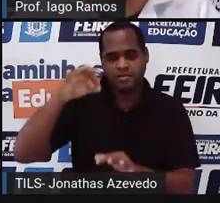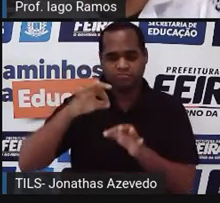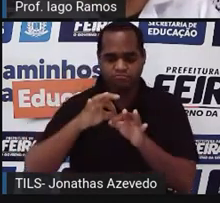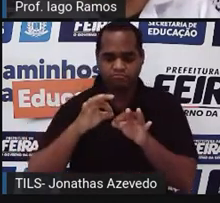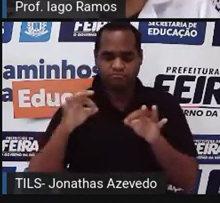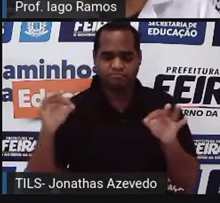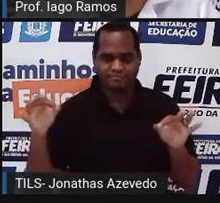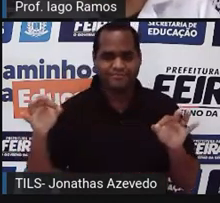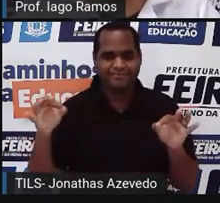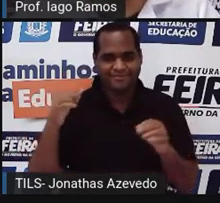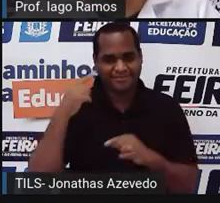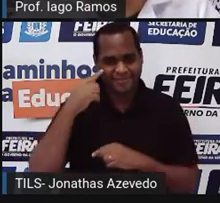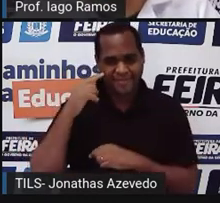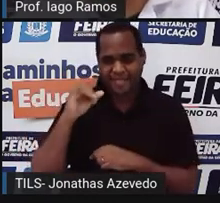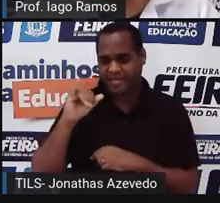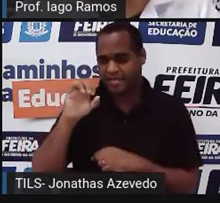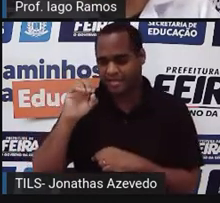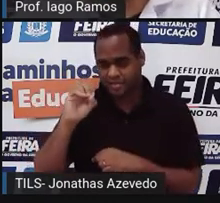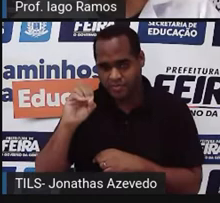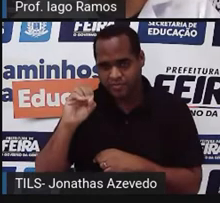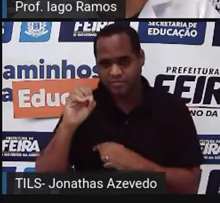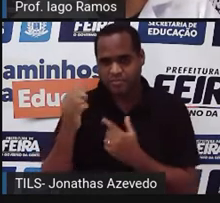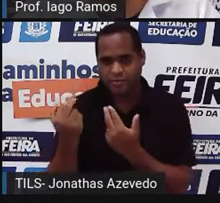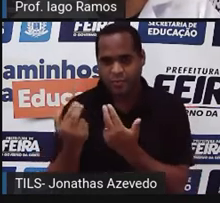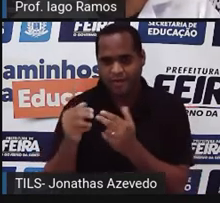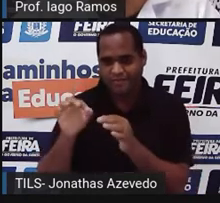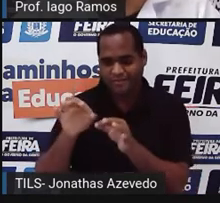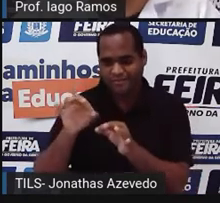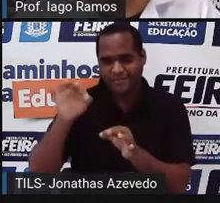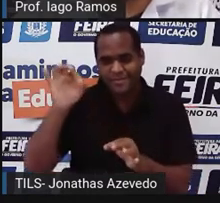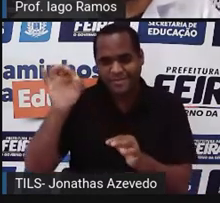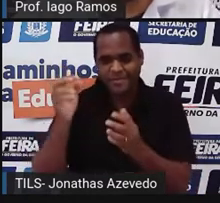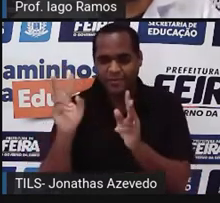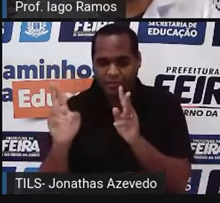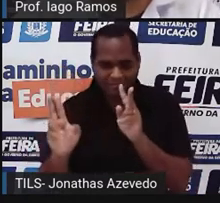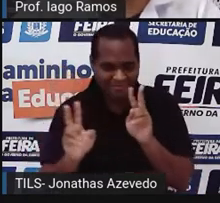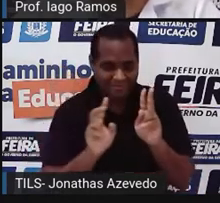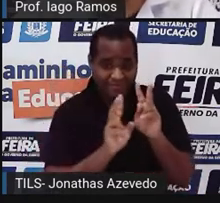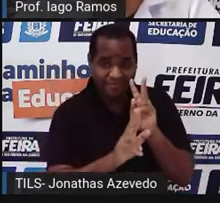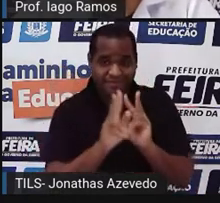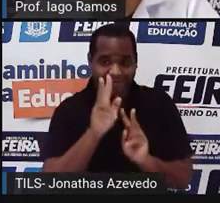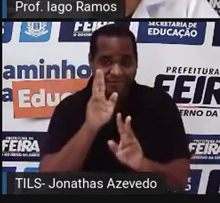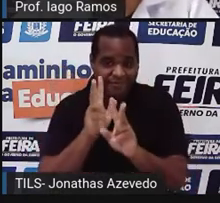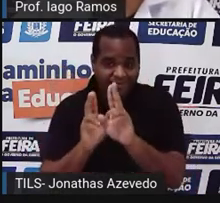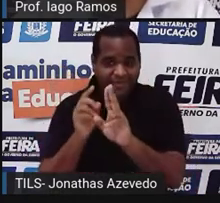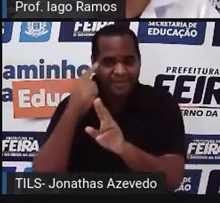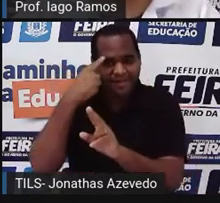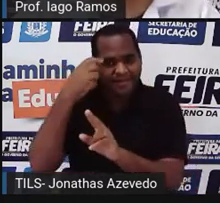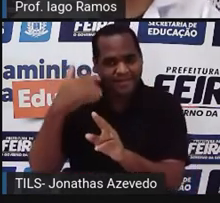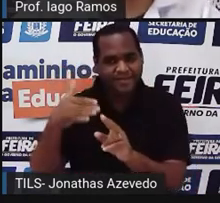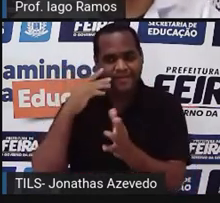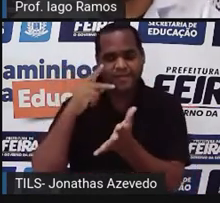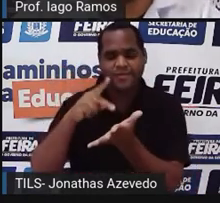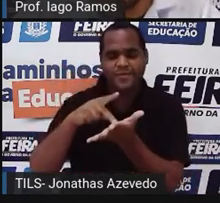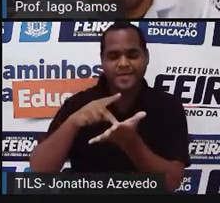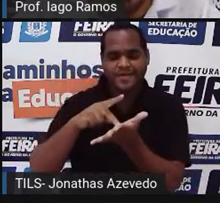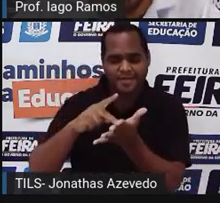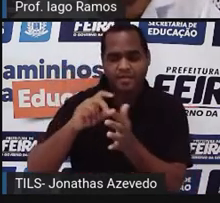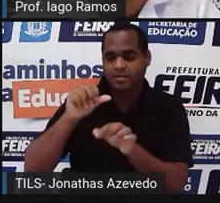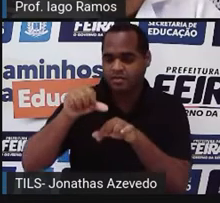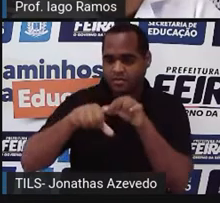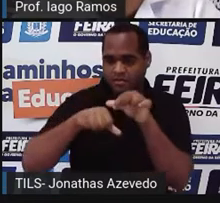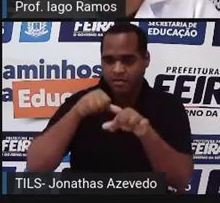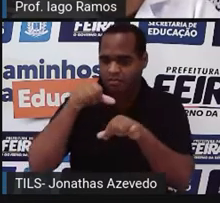medida. Então, isometria, medidas iguais. Transformações geométricas que usam a